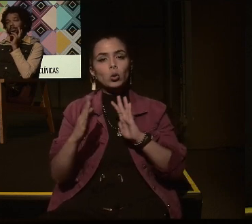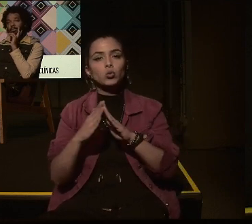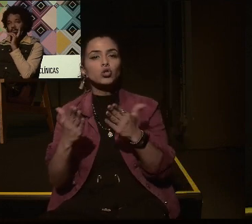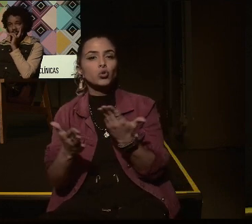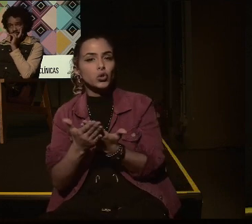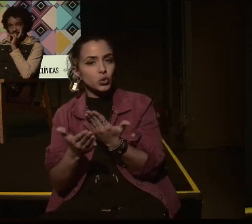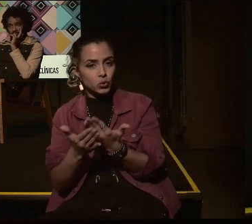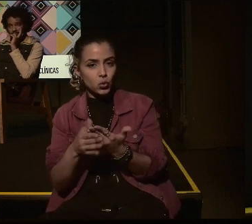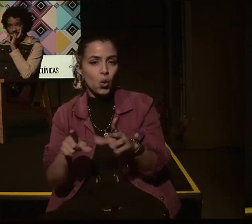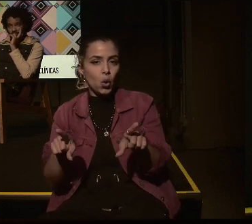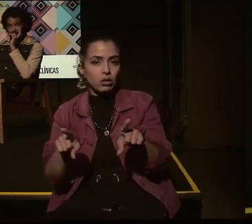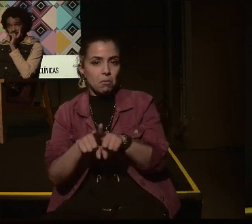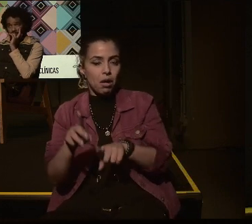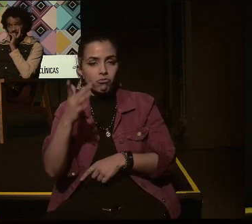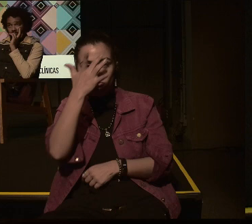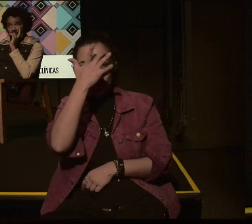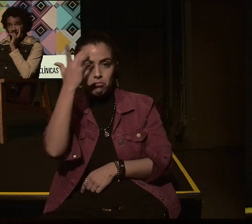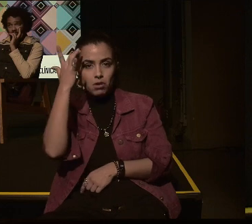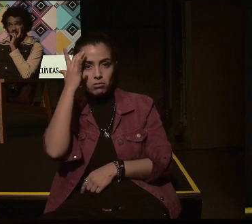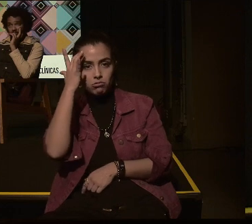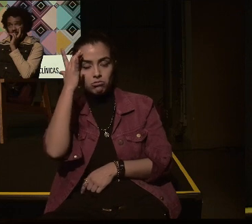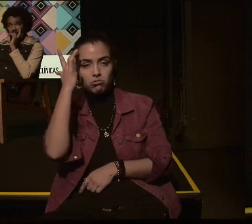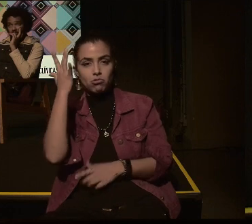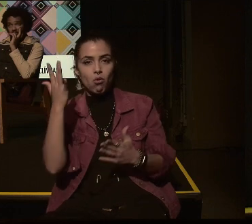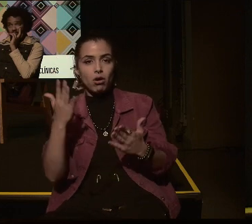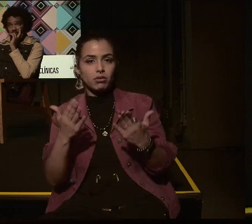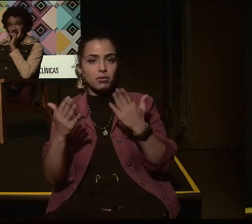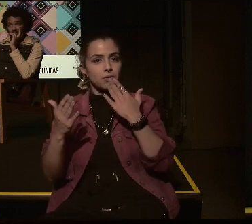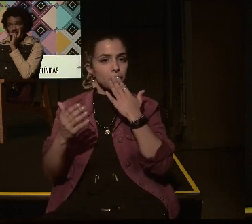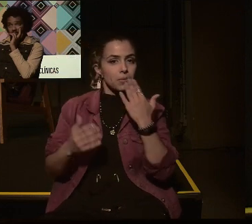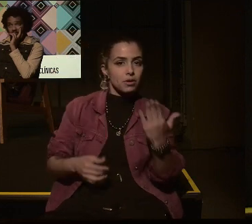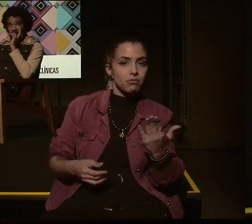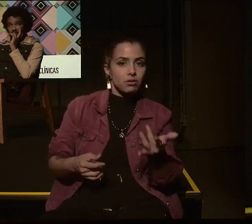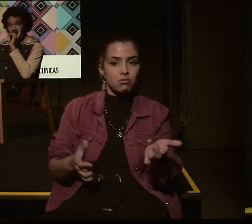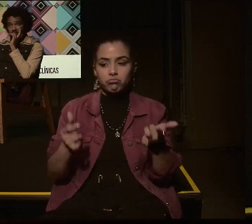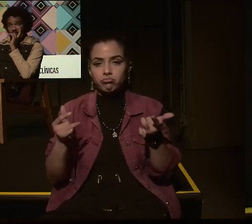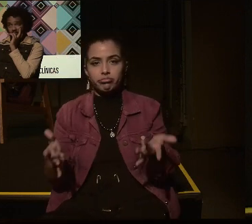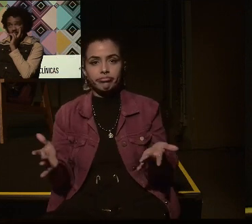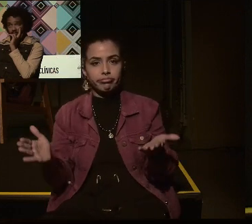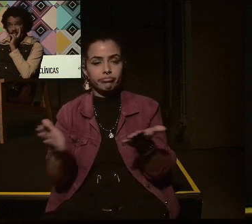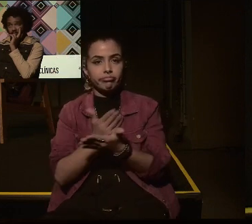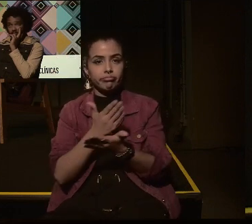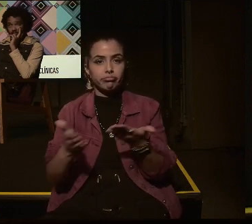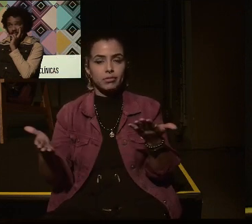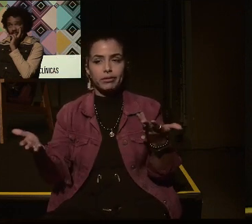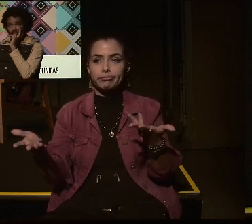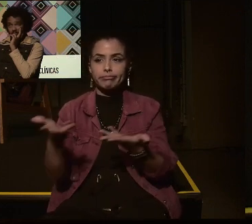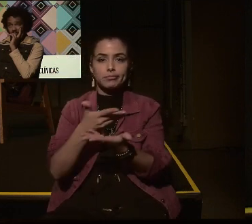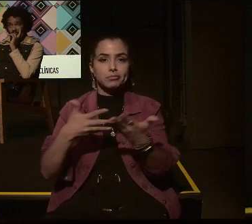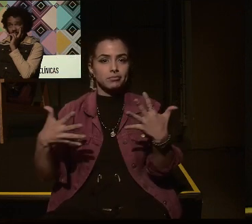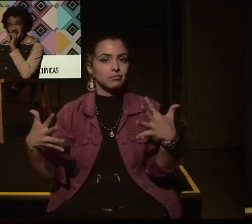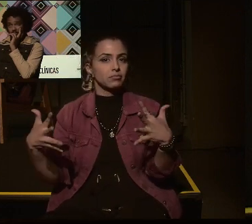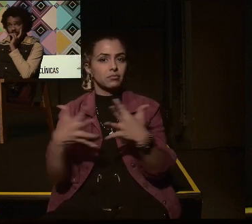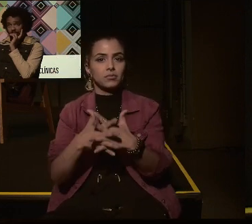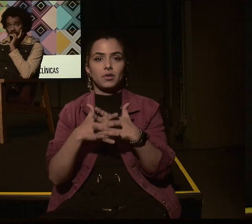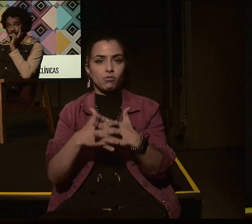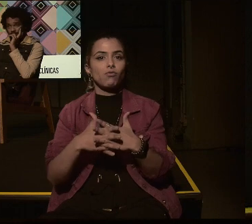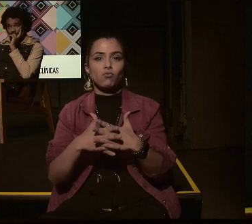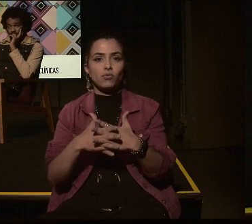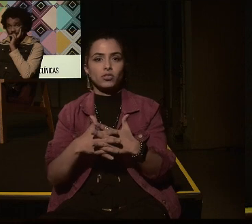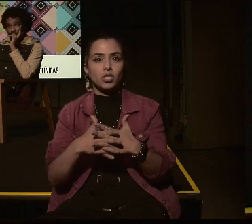também, usuários e pais com pedintes, né? Aí estava causando alguns problemas,